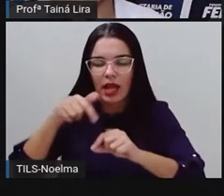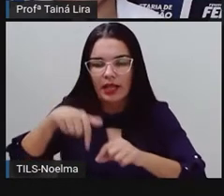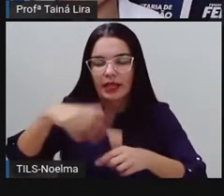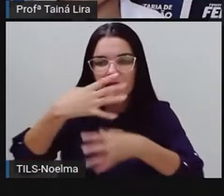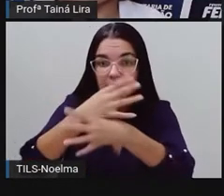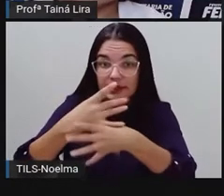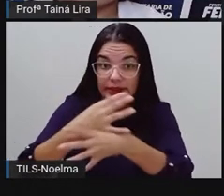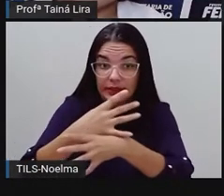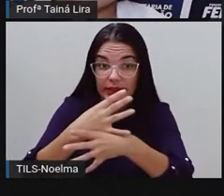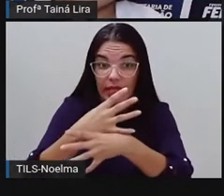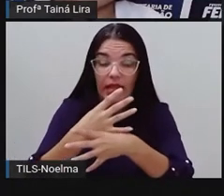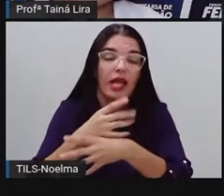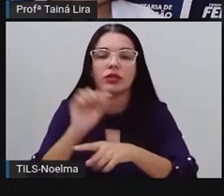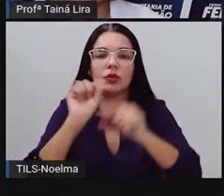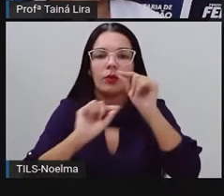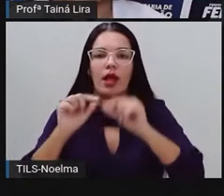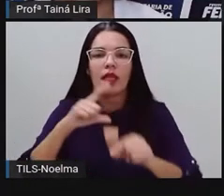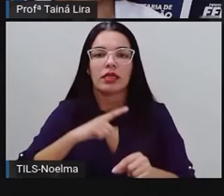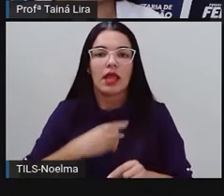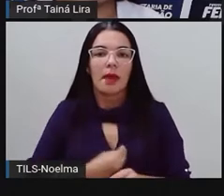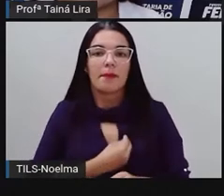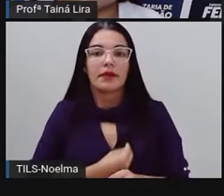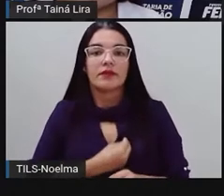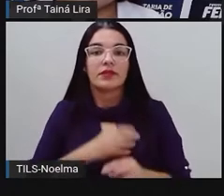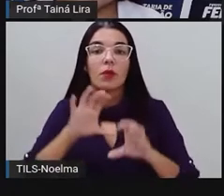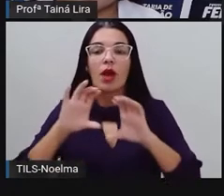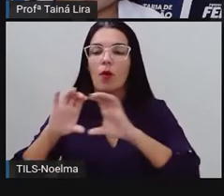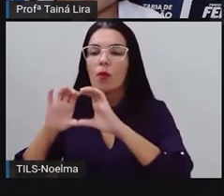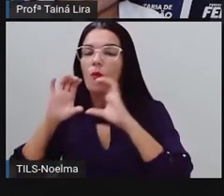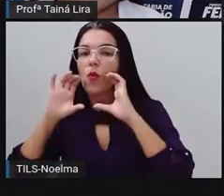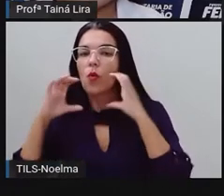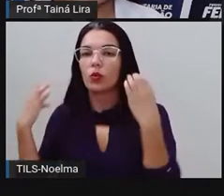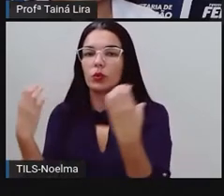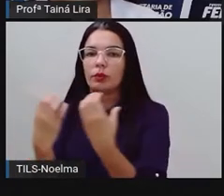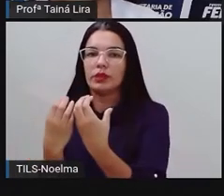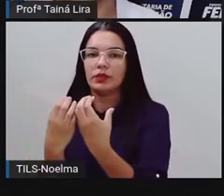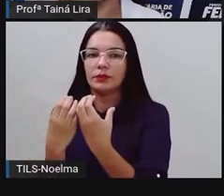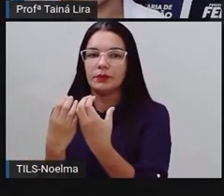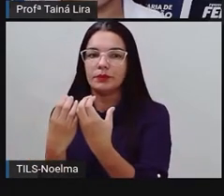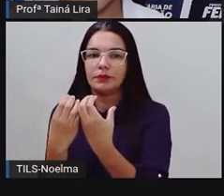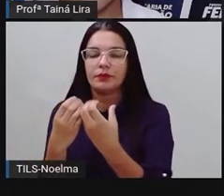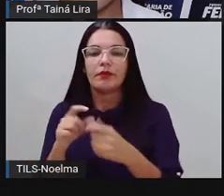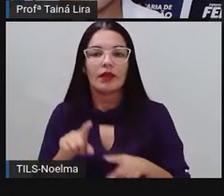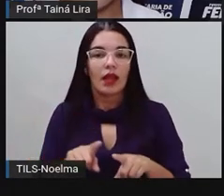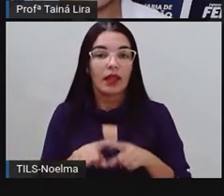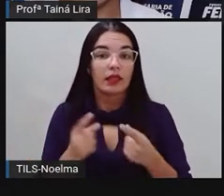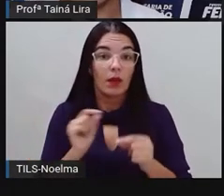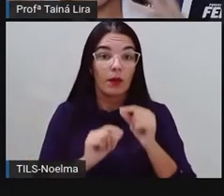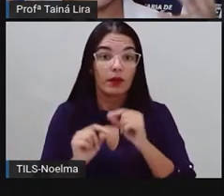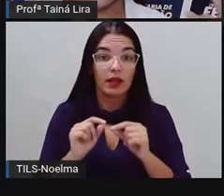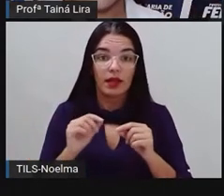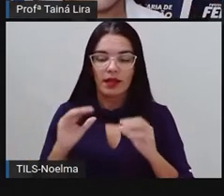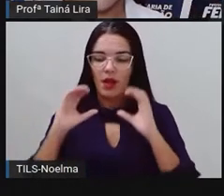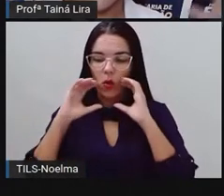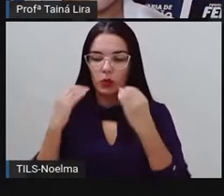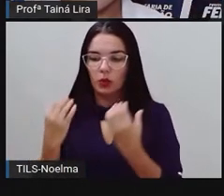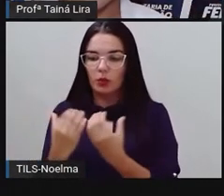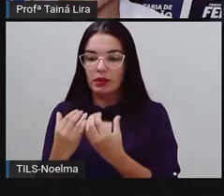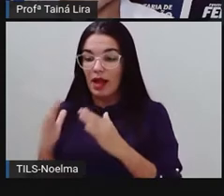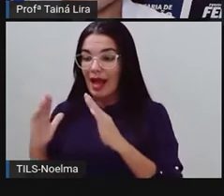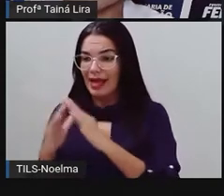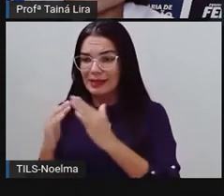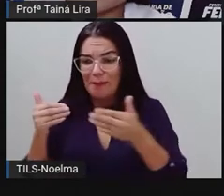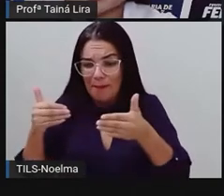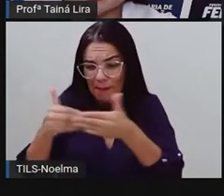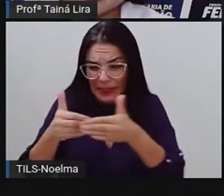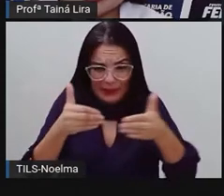urbana A gente vê aí a presença de condomínios Tá bom então condomínios as casas são mais próximas